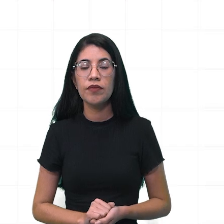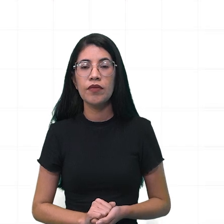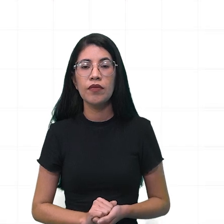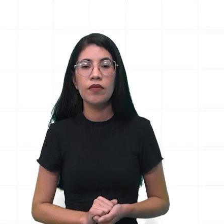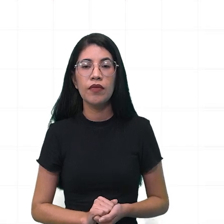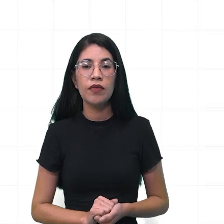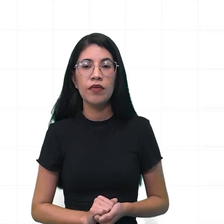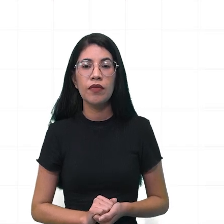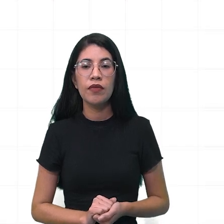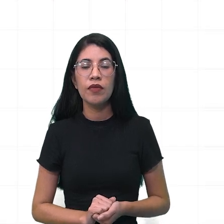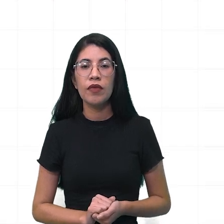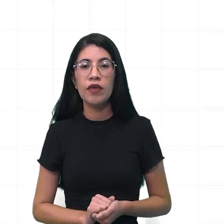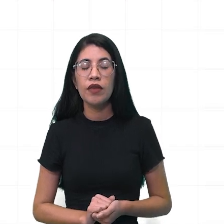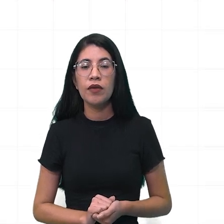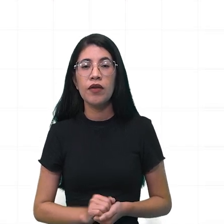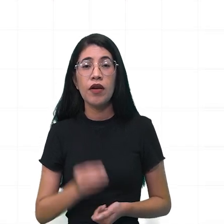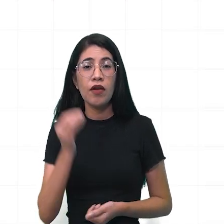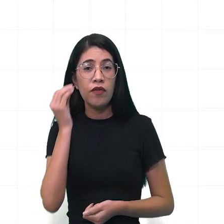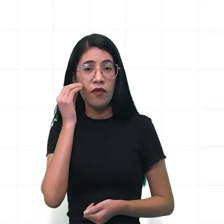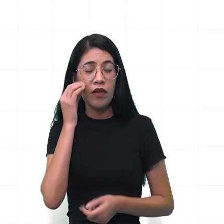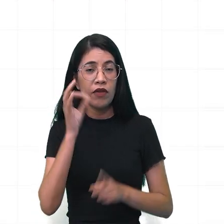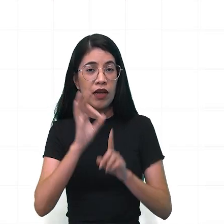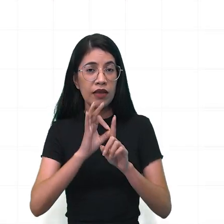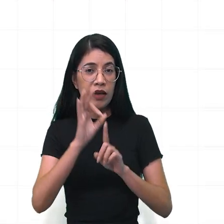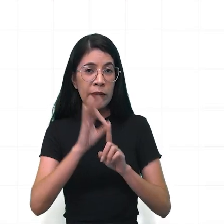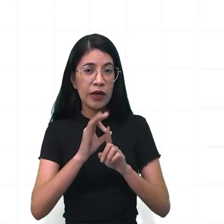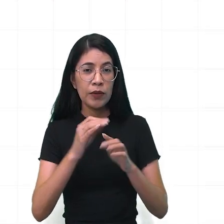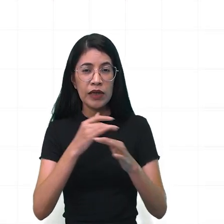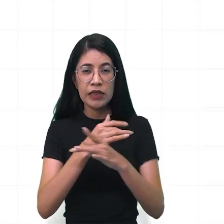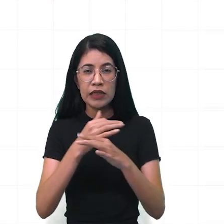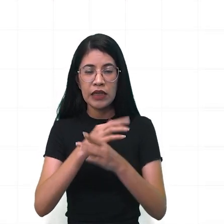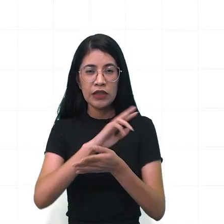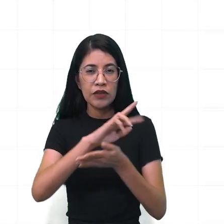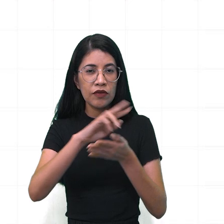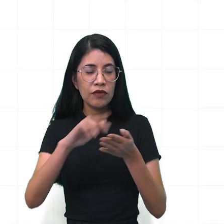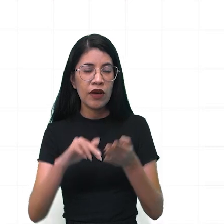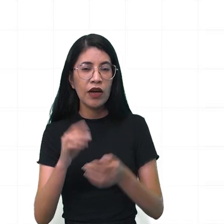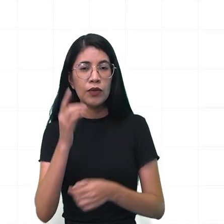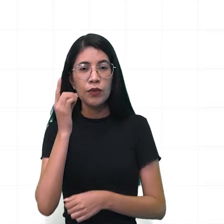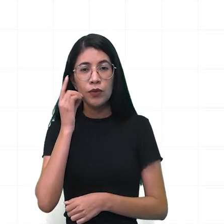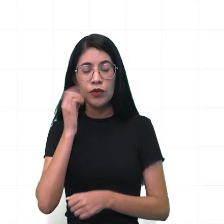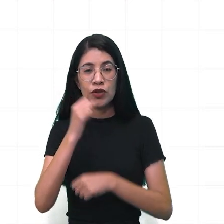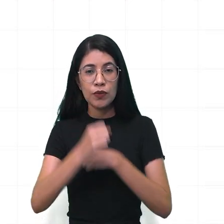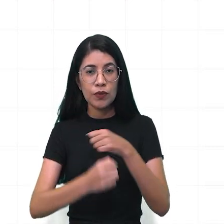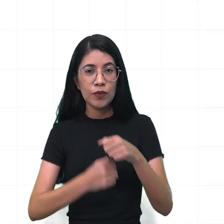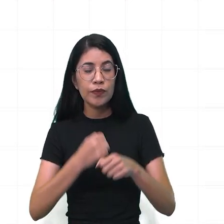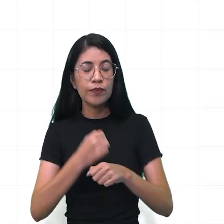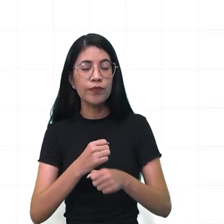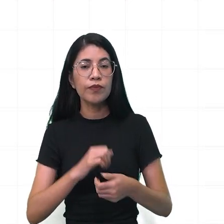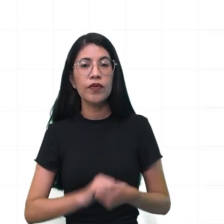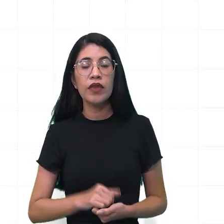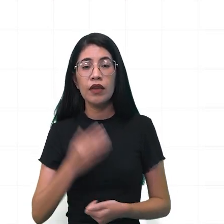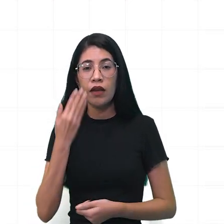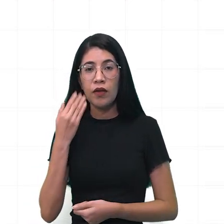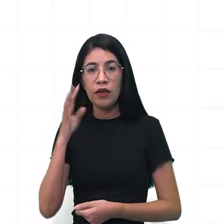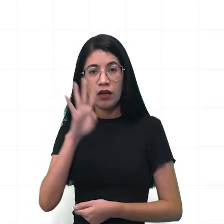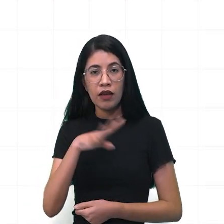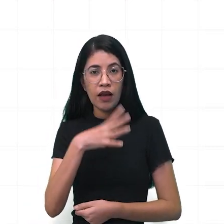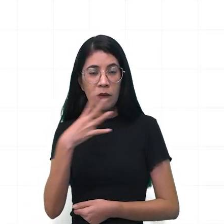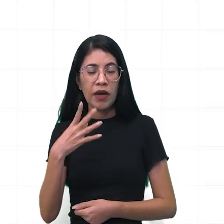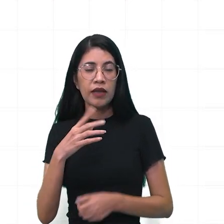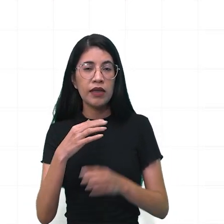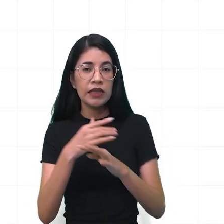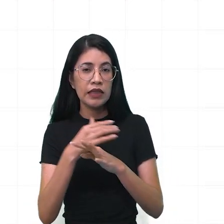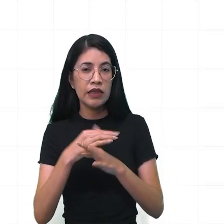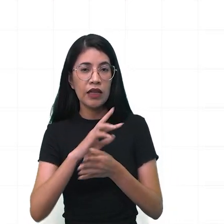assim, veja a temperatura de algumas cidades em determinado dia do ano. Nós temos aí a cidade